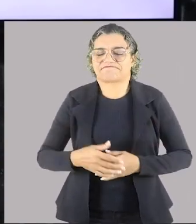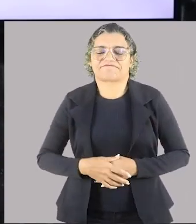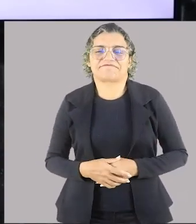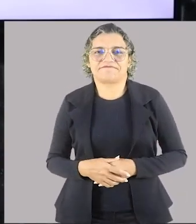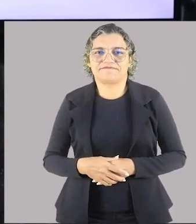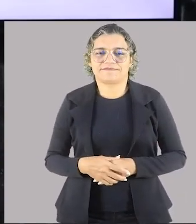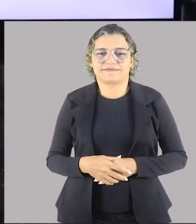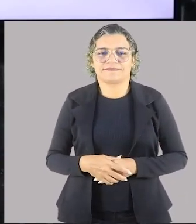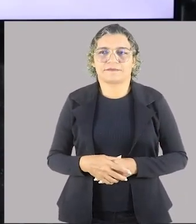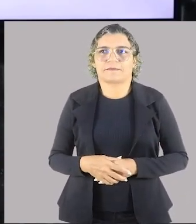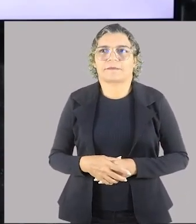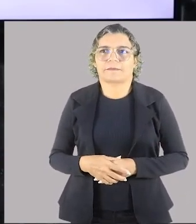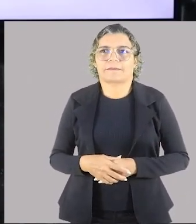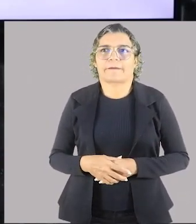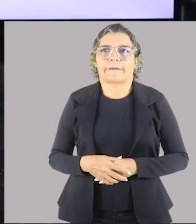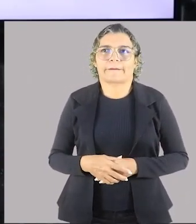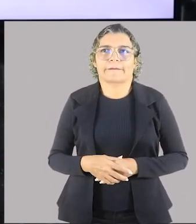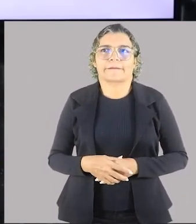peso, tá?